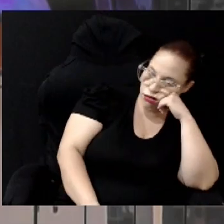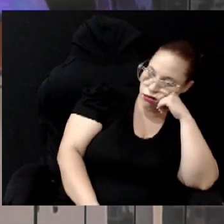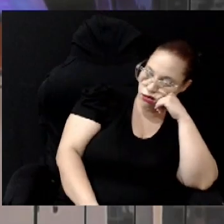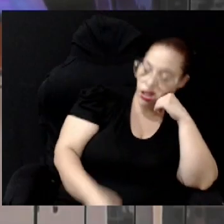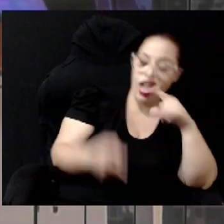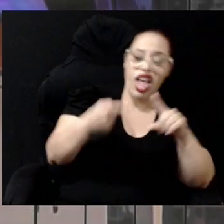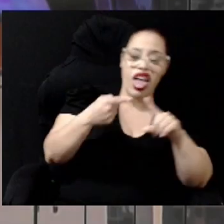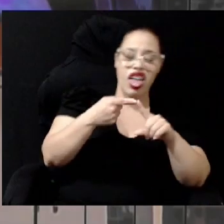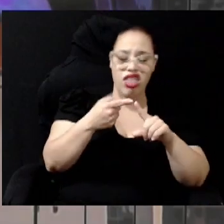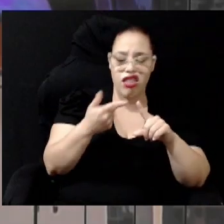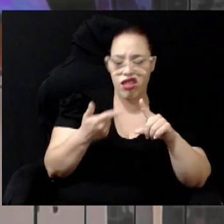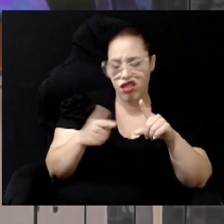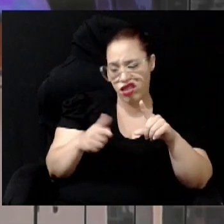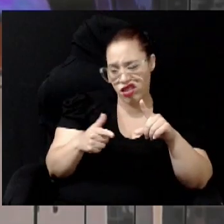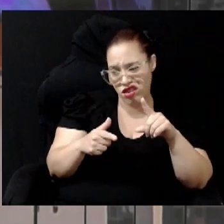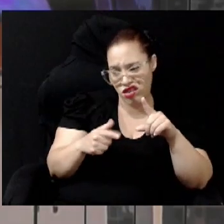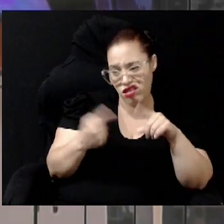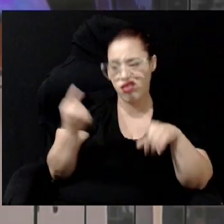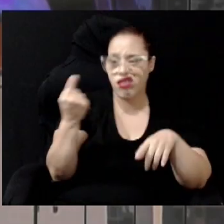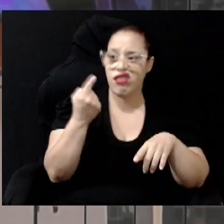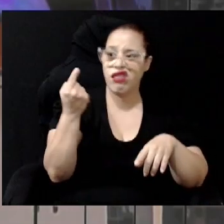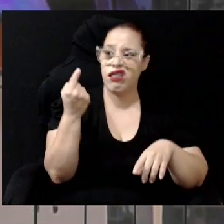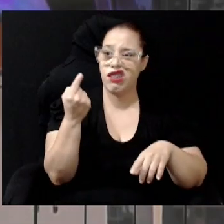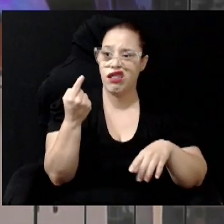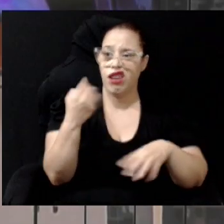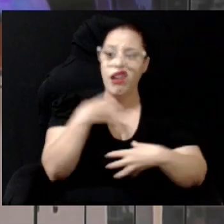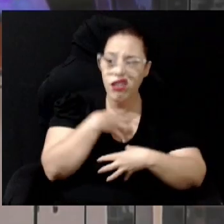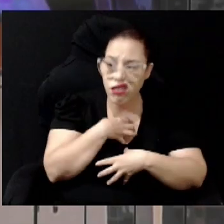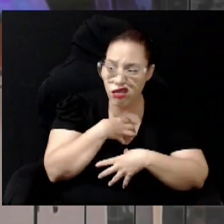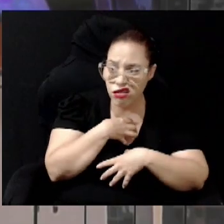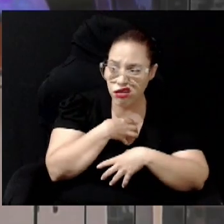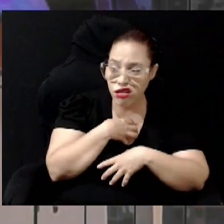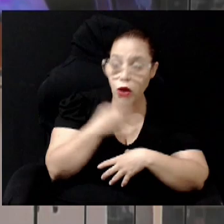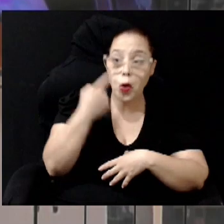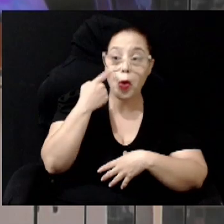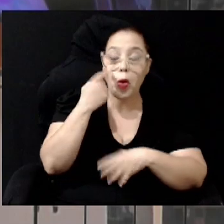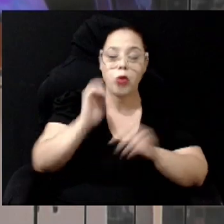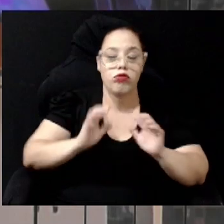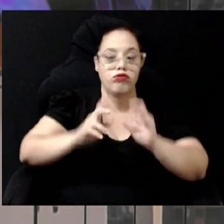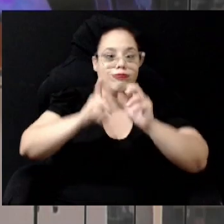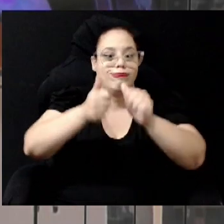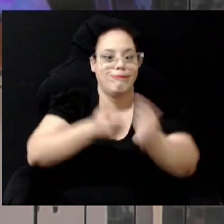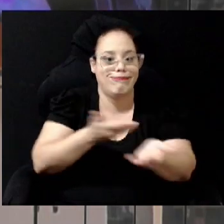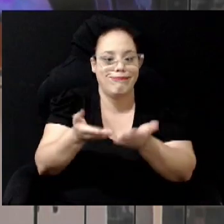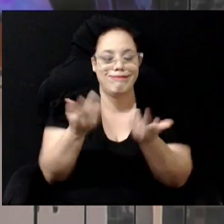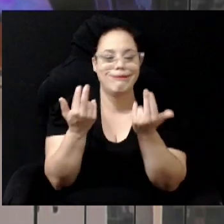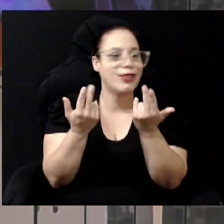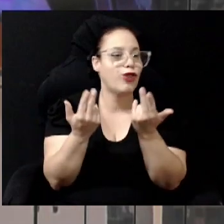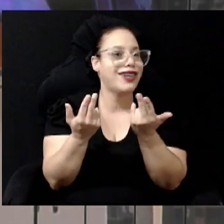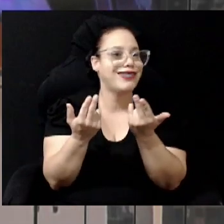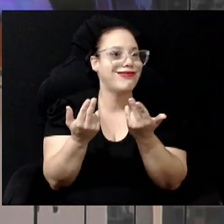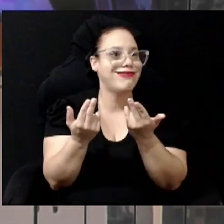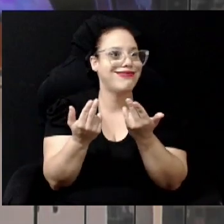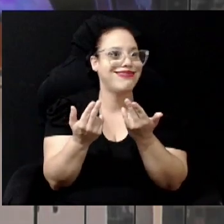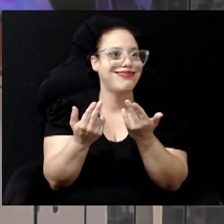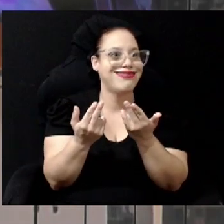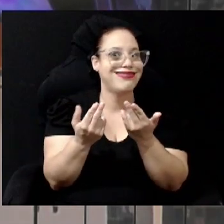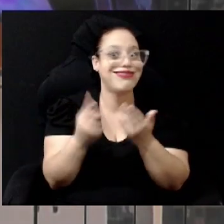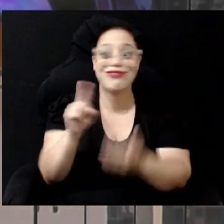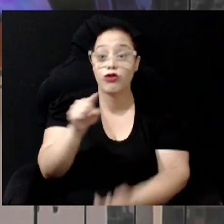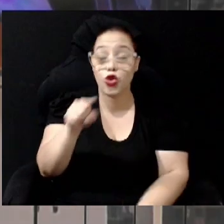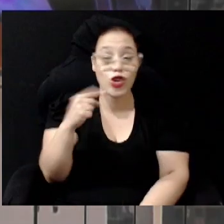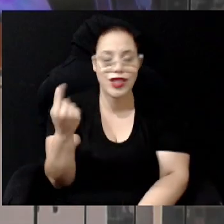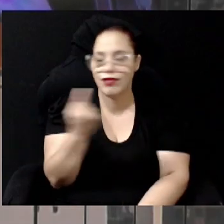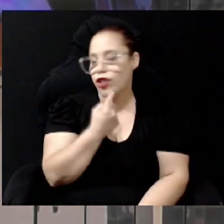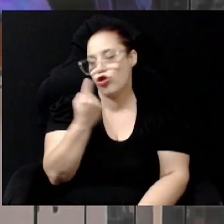de uma certa solidão também, de uma angústia. E aí você vai ver que todo mundo está passando pela mesma coisa. Isso cria uma massa, né,